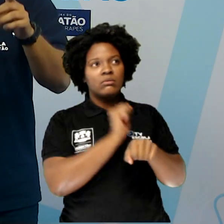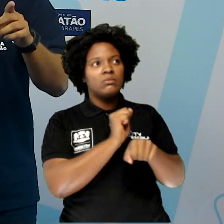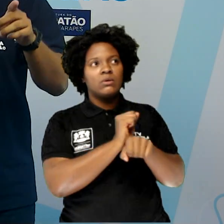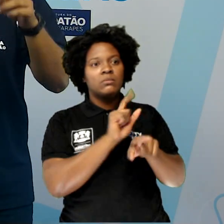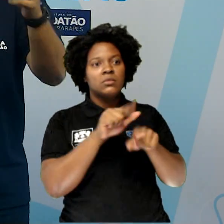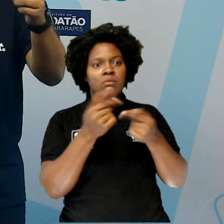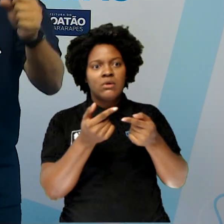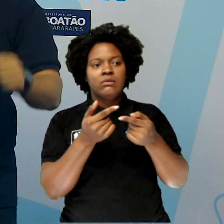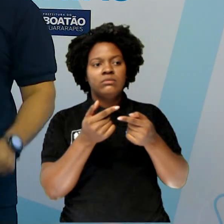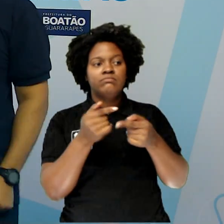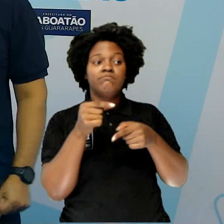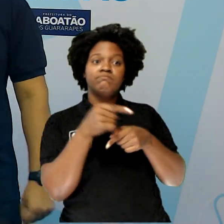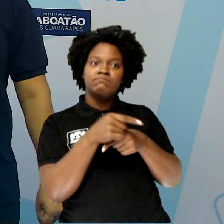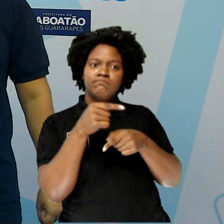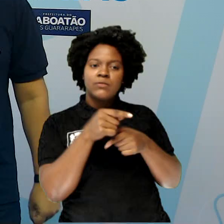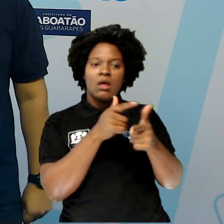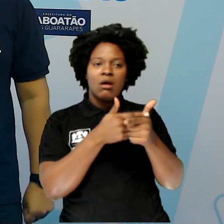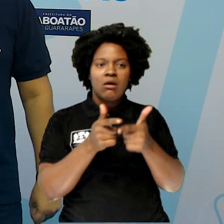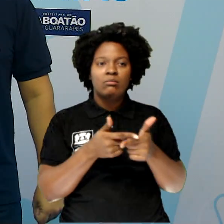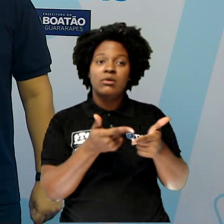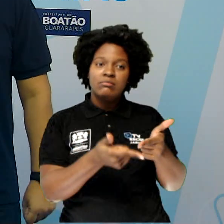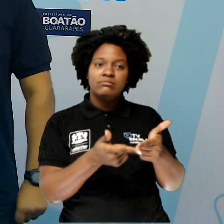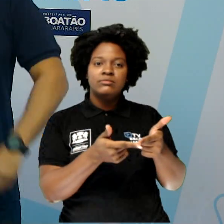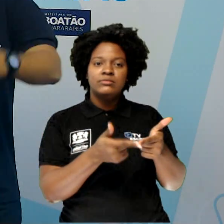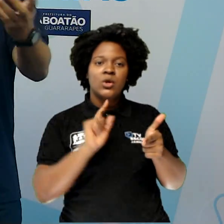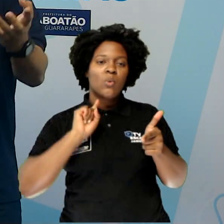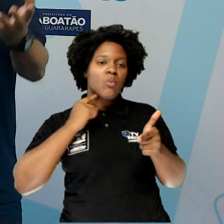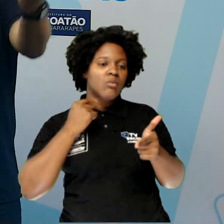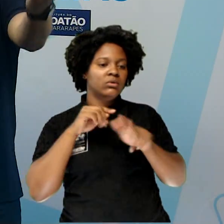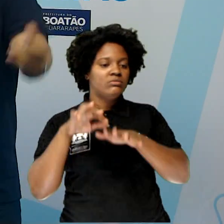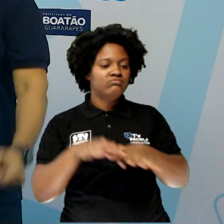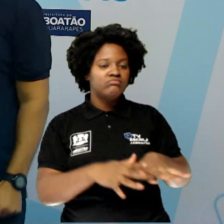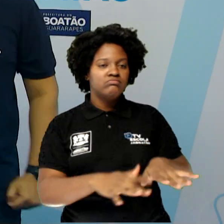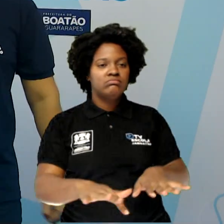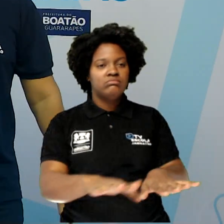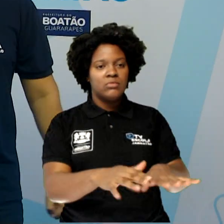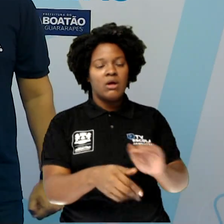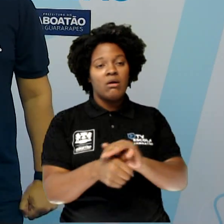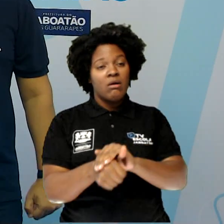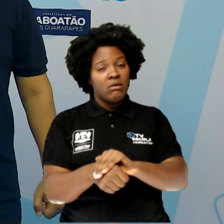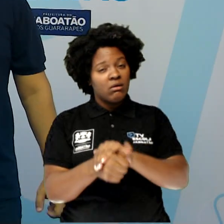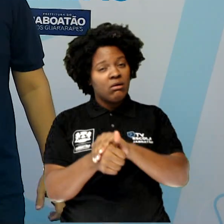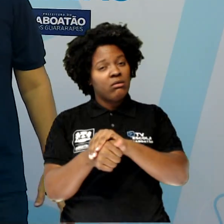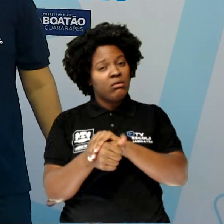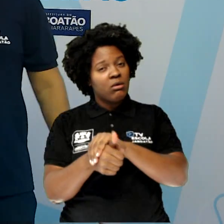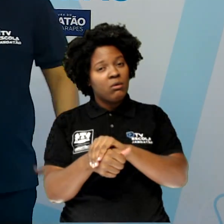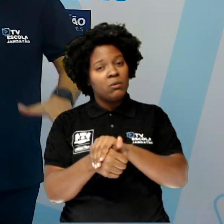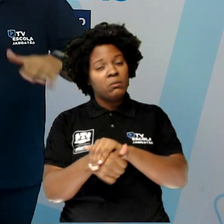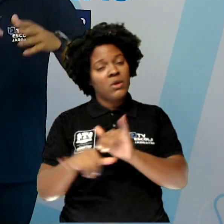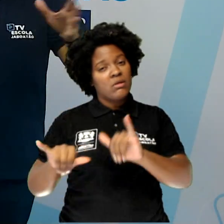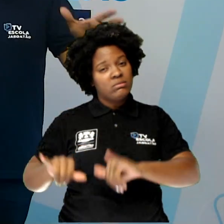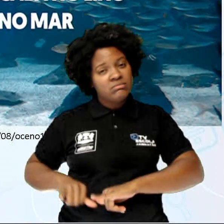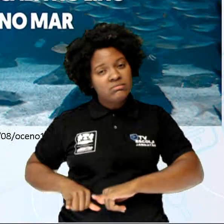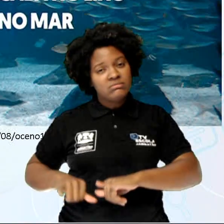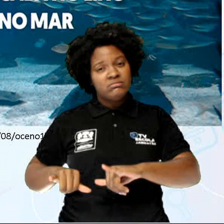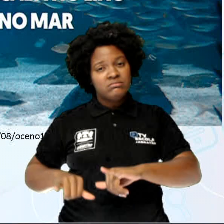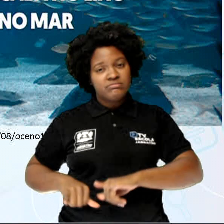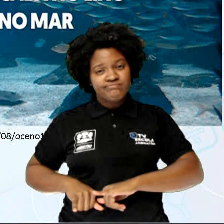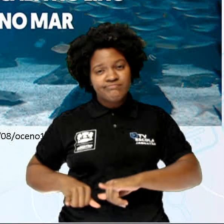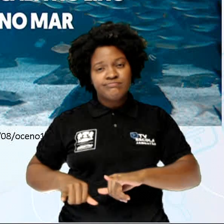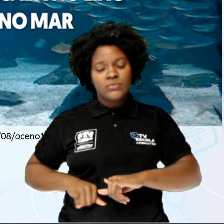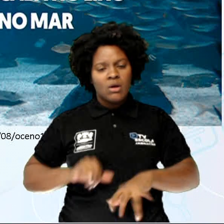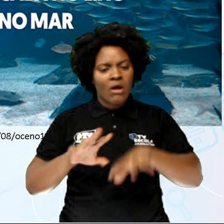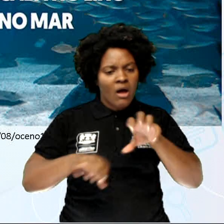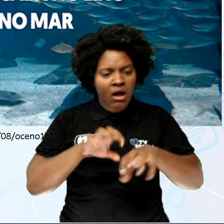muitas vezes essa é uma das consequências. Alguns animais marinhos, como é o caso aí da tartaruga, ela vai estar à procura